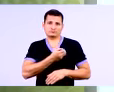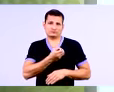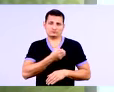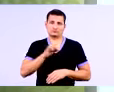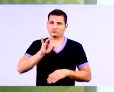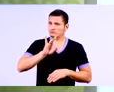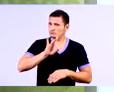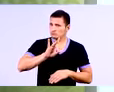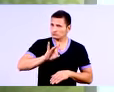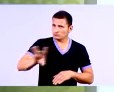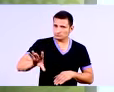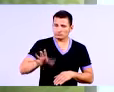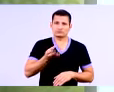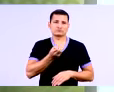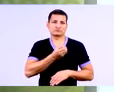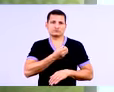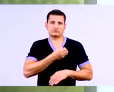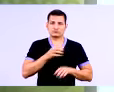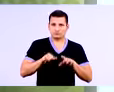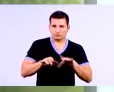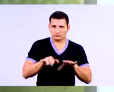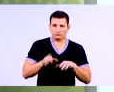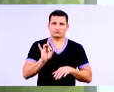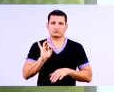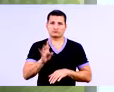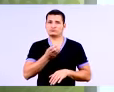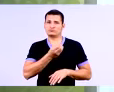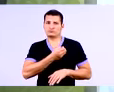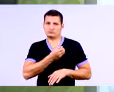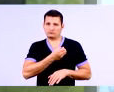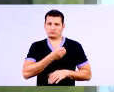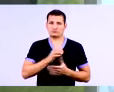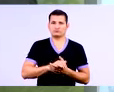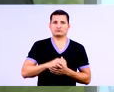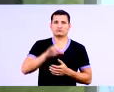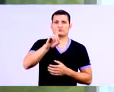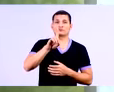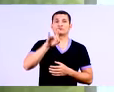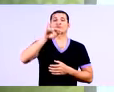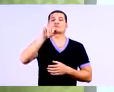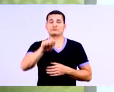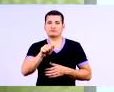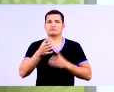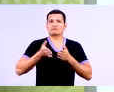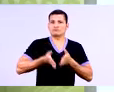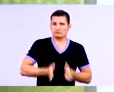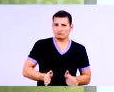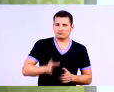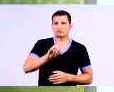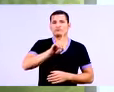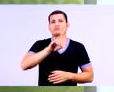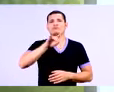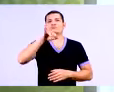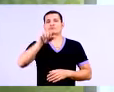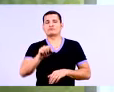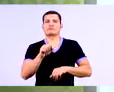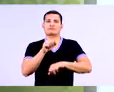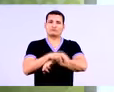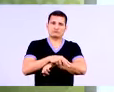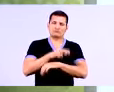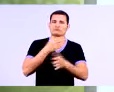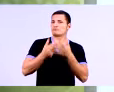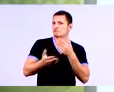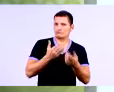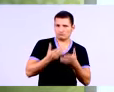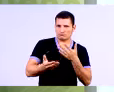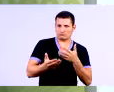somente, exclusivamente, números. Data, data de nascimento, data de contratação, enfim, qualquer tipo de